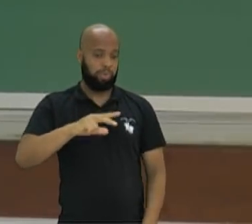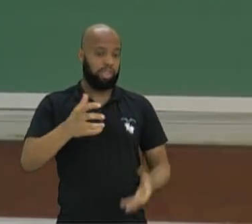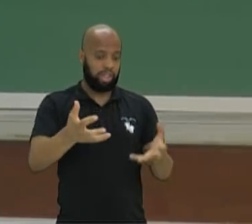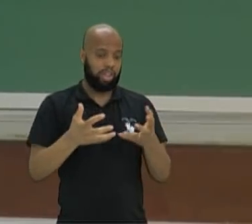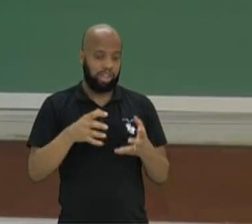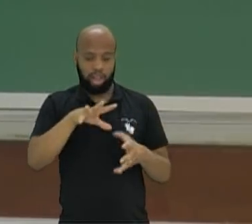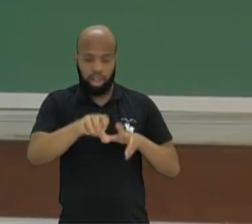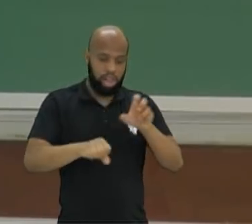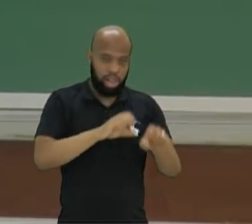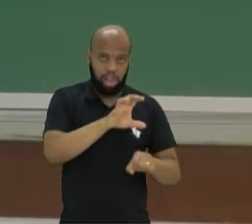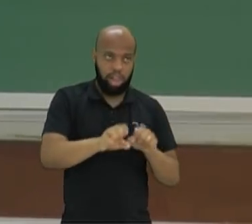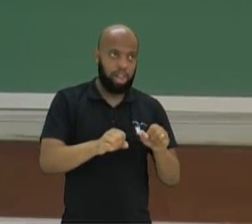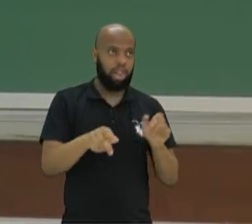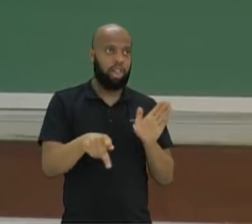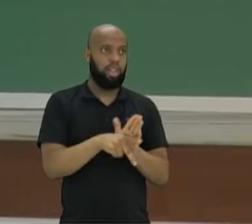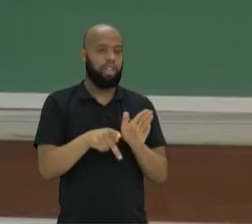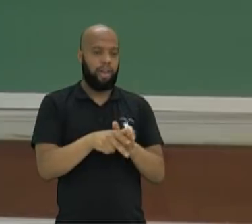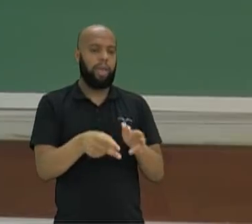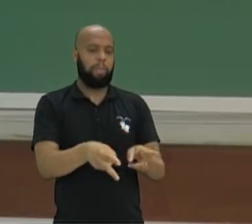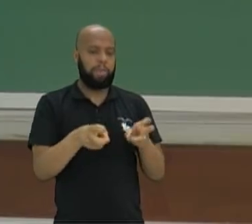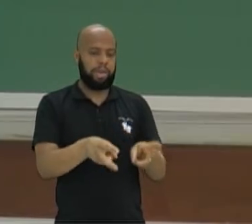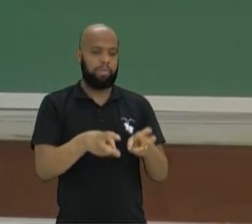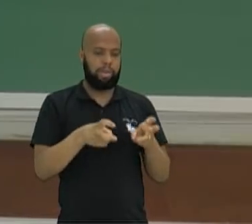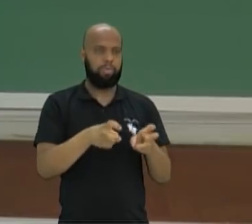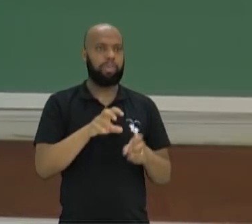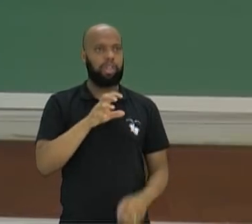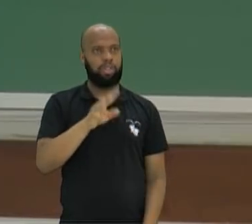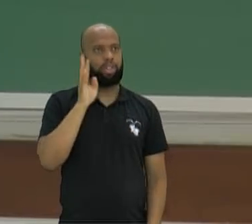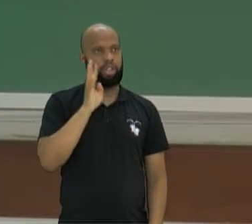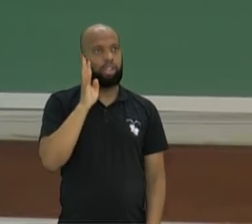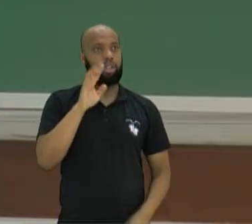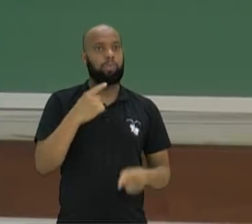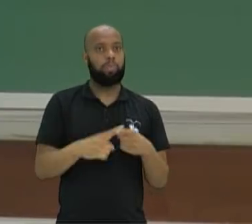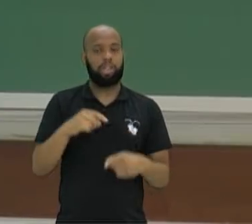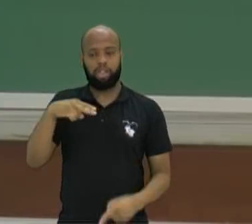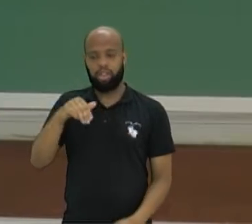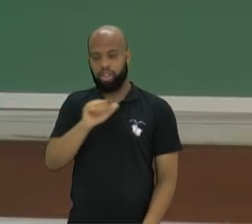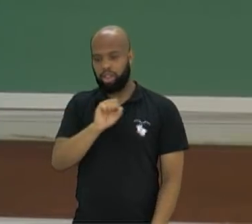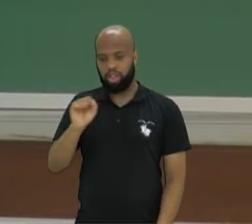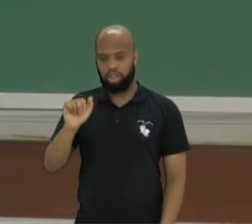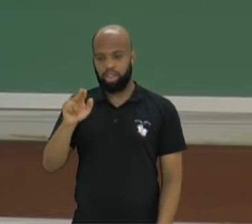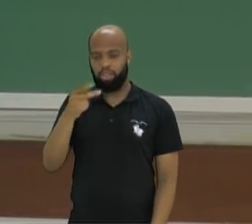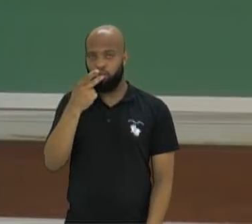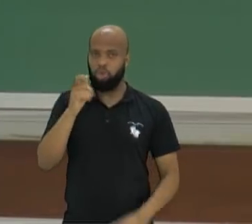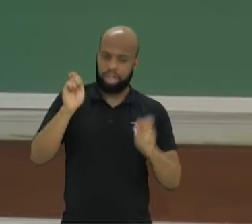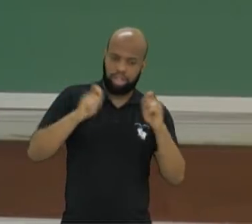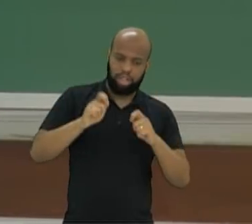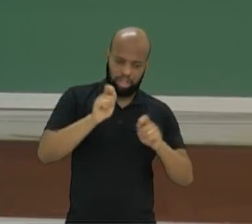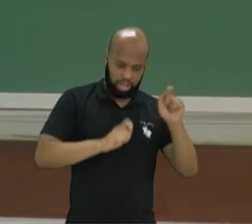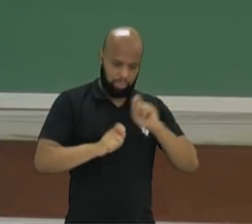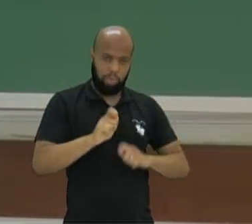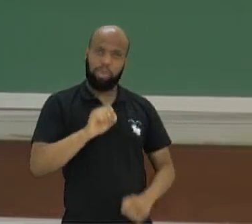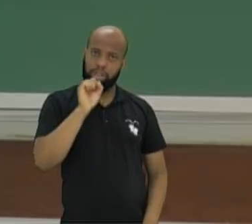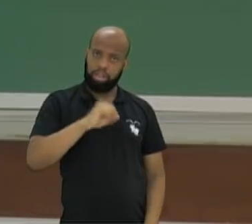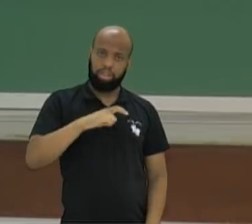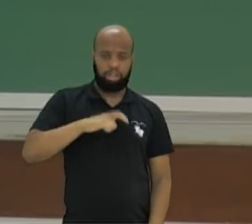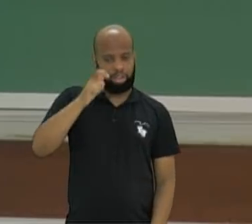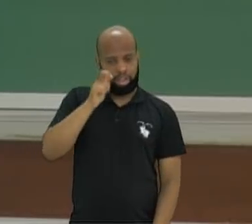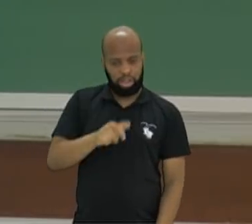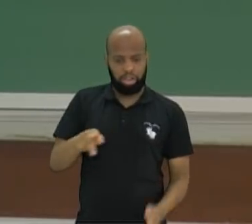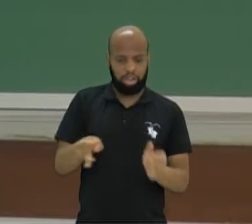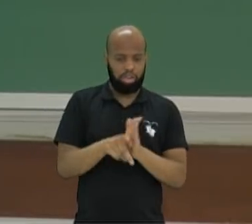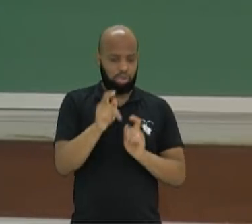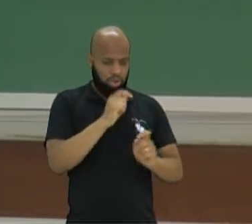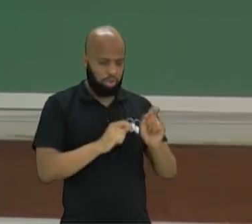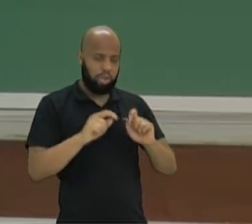quê? Colônia de exploração. E é isso que é bacana. O Maurício Nassau mostrou que dá para fazer uma administração, claro que tem um interesse econômico,